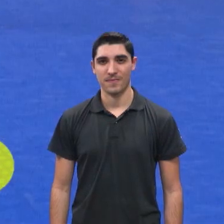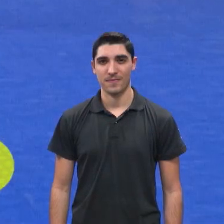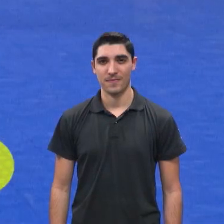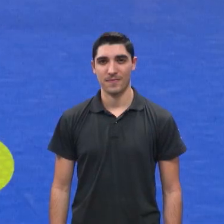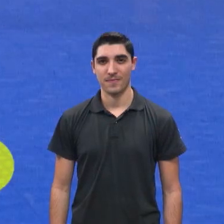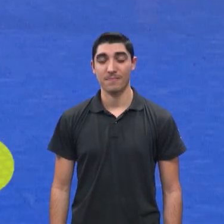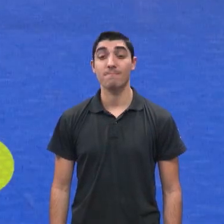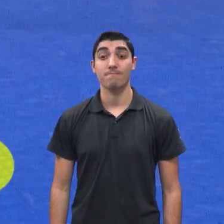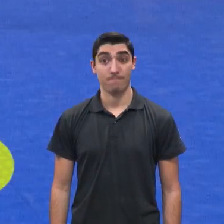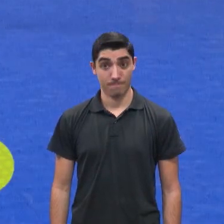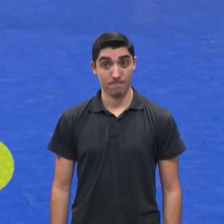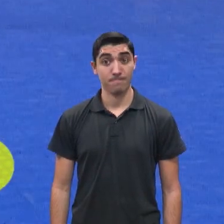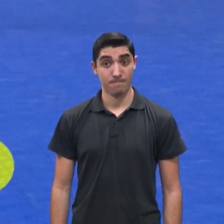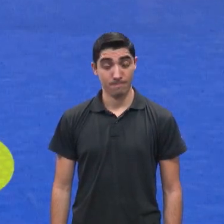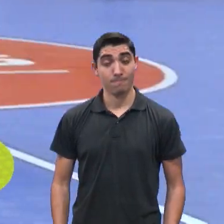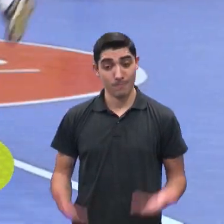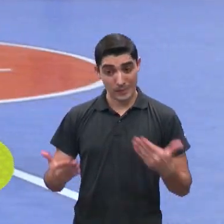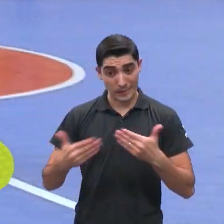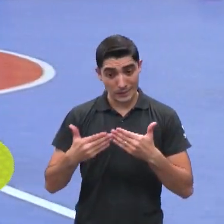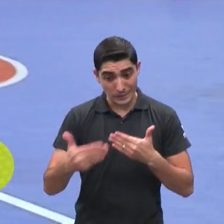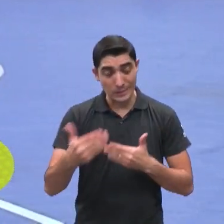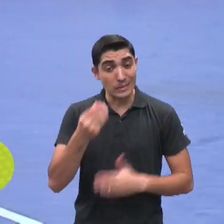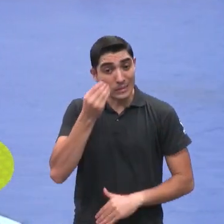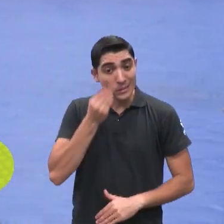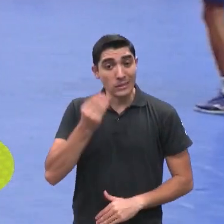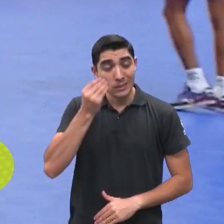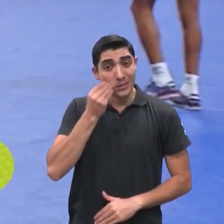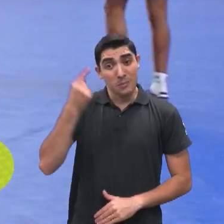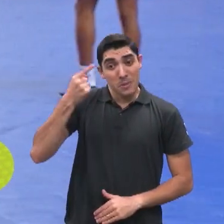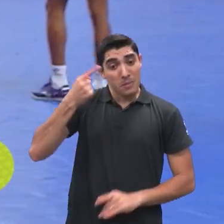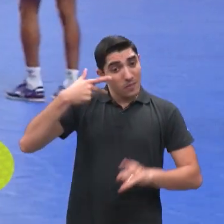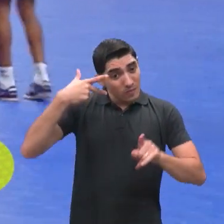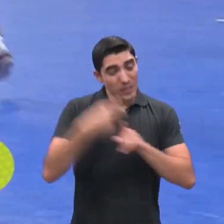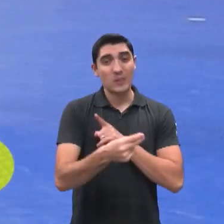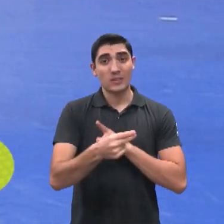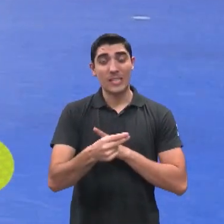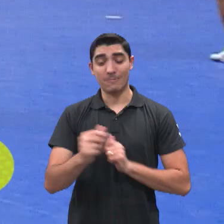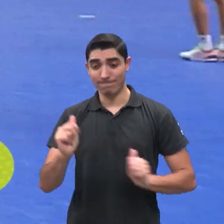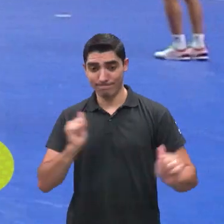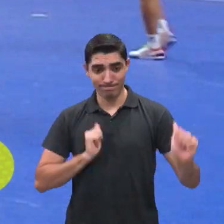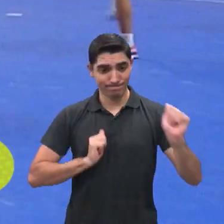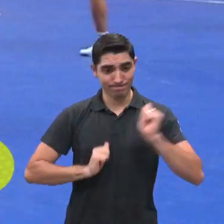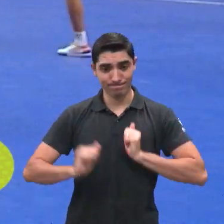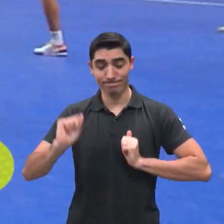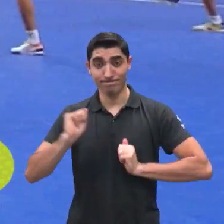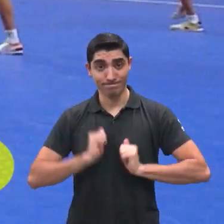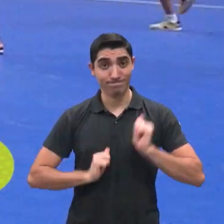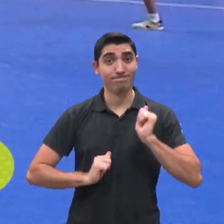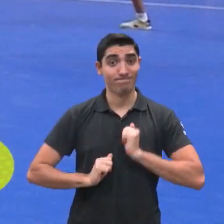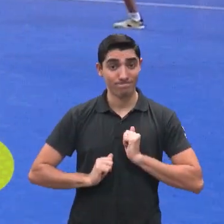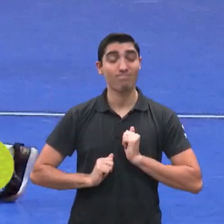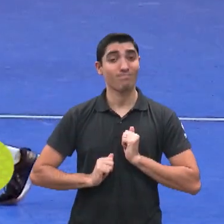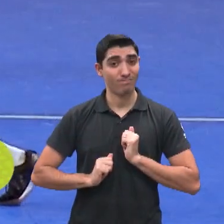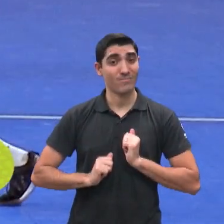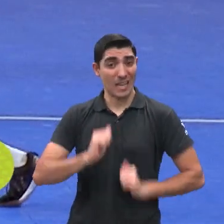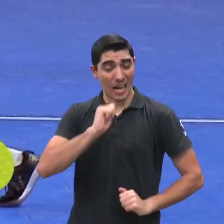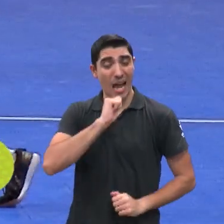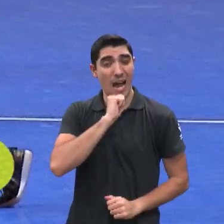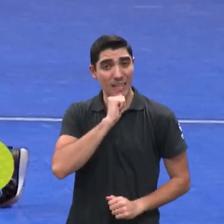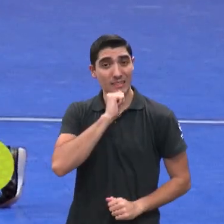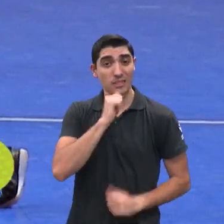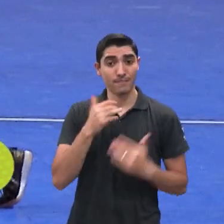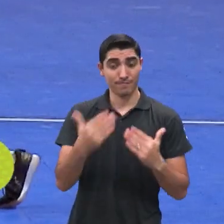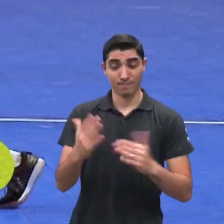A ansiedade pela primeira vitória do São José na Liga Nacional de Futsal só aumenta. Em